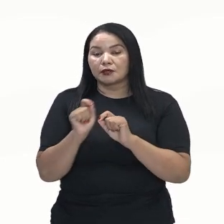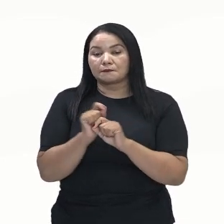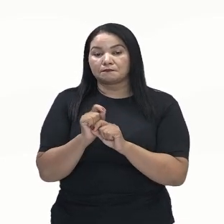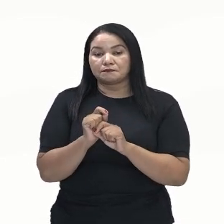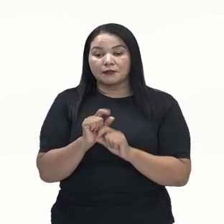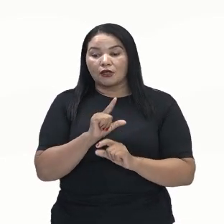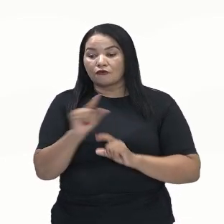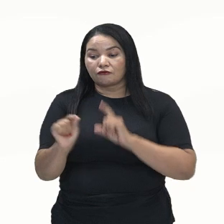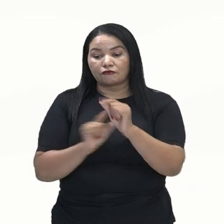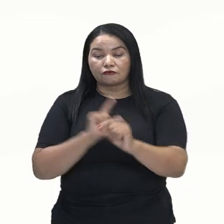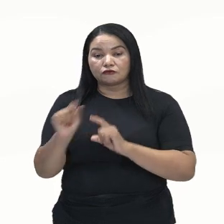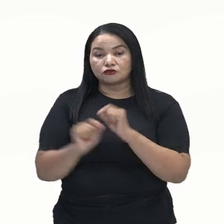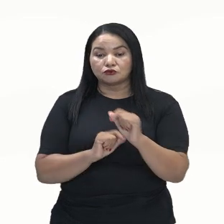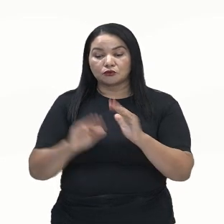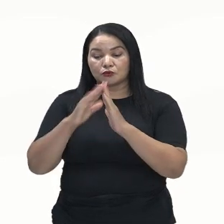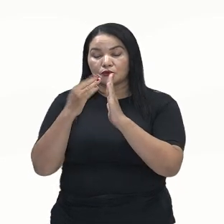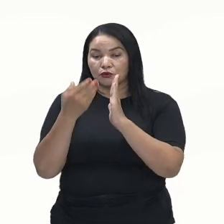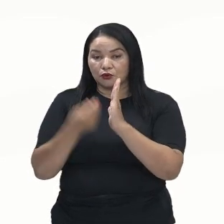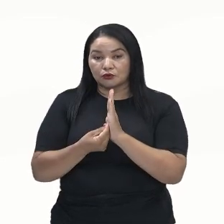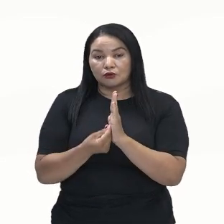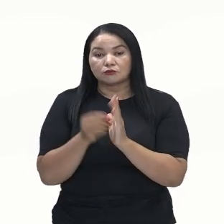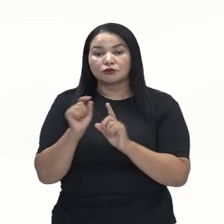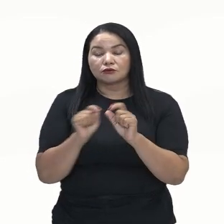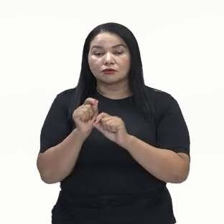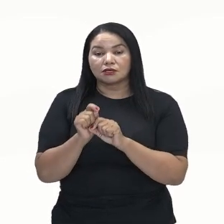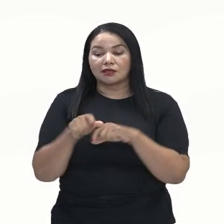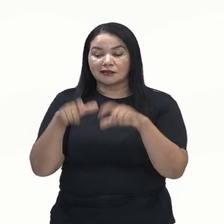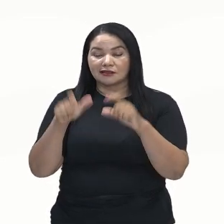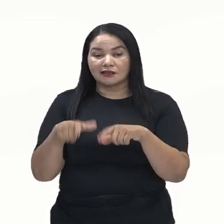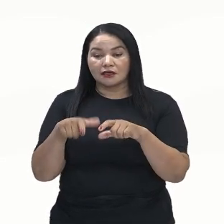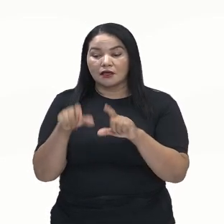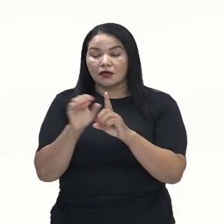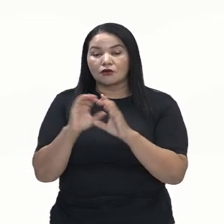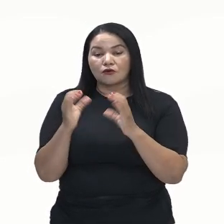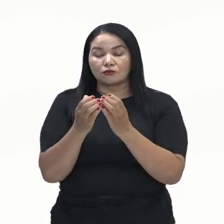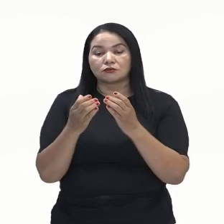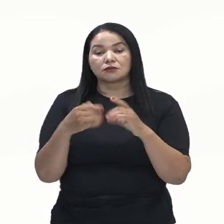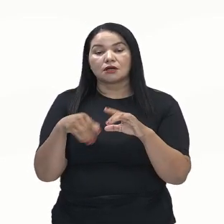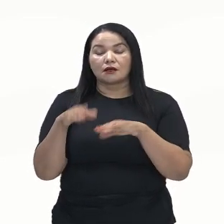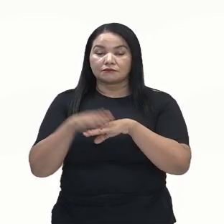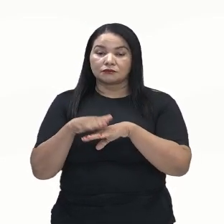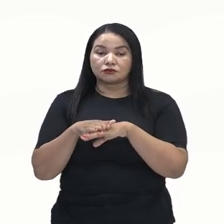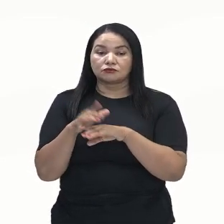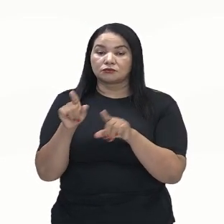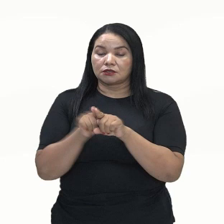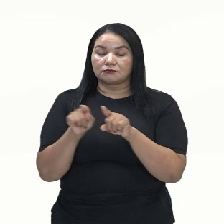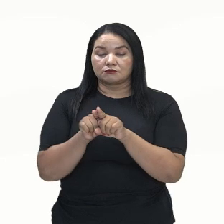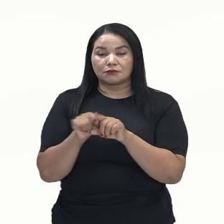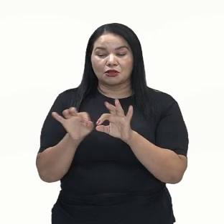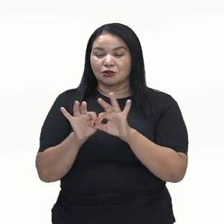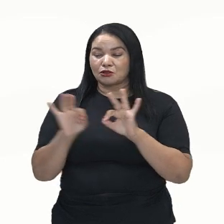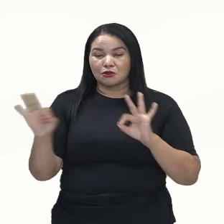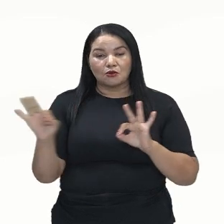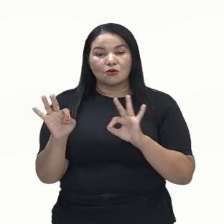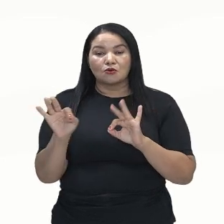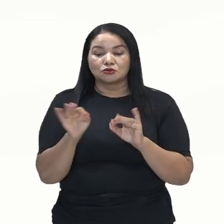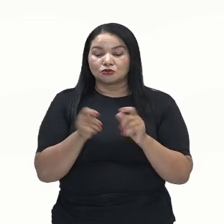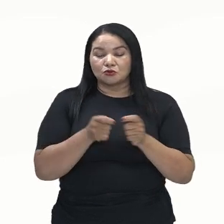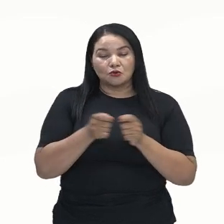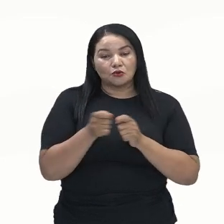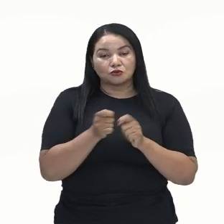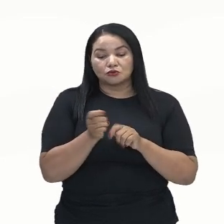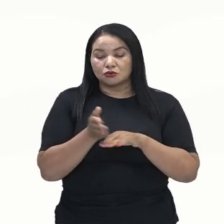para quilombos, que é onde eles estabeleciam comunidades autônomas, longe do controle colonial, e